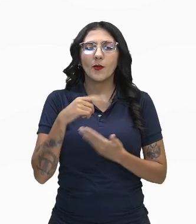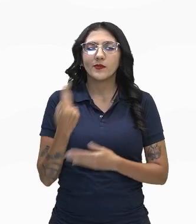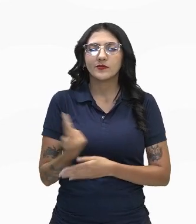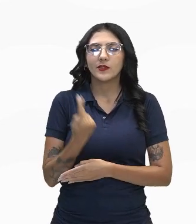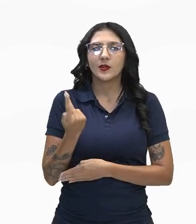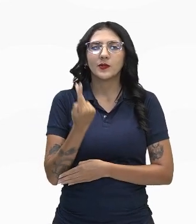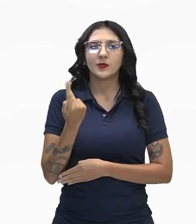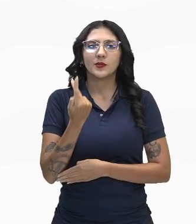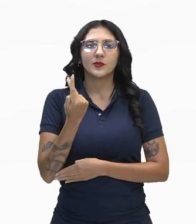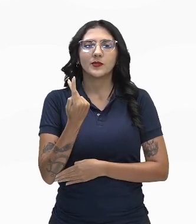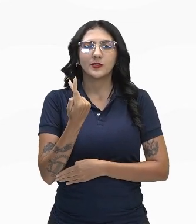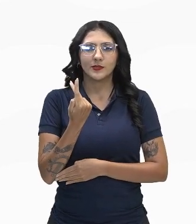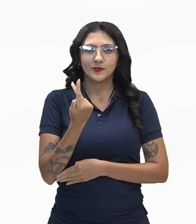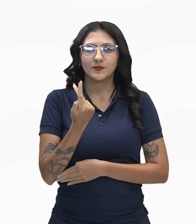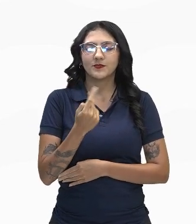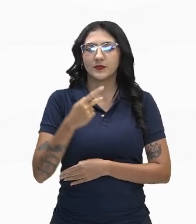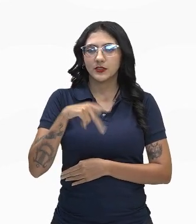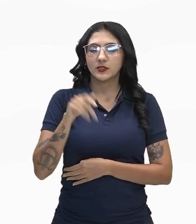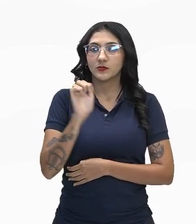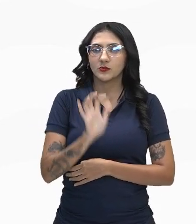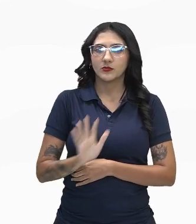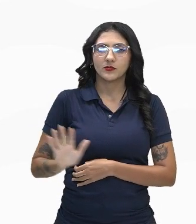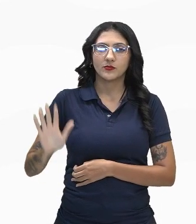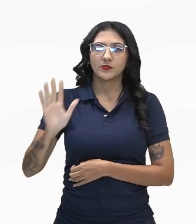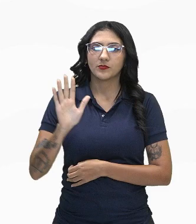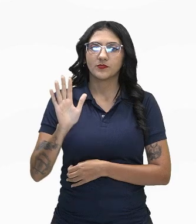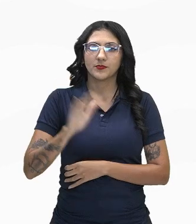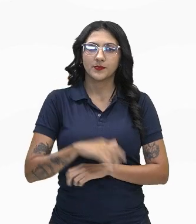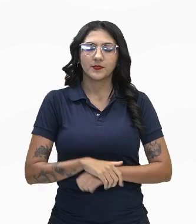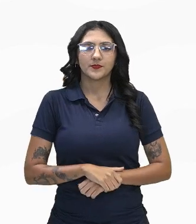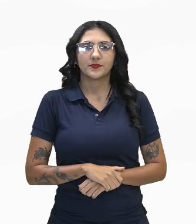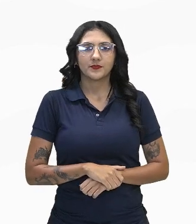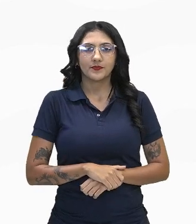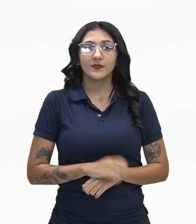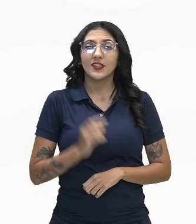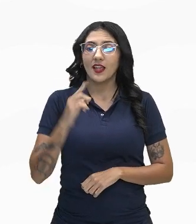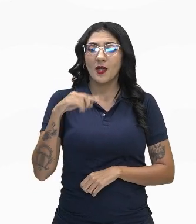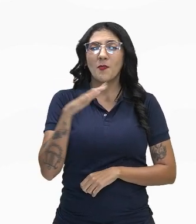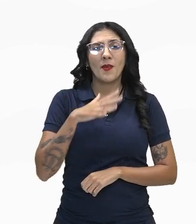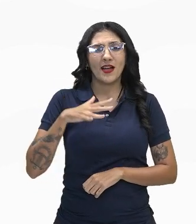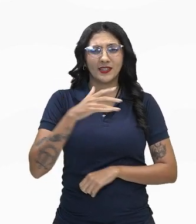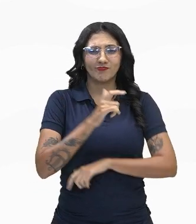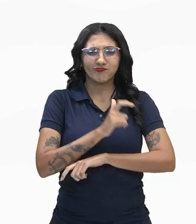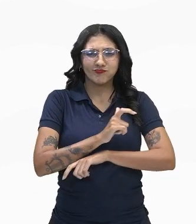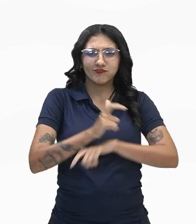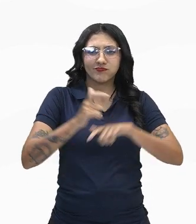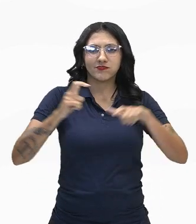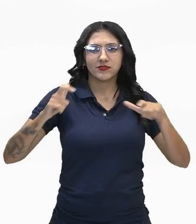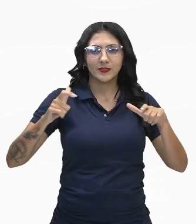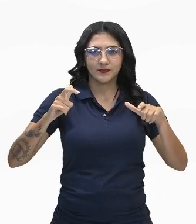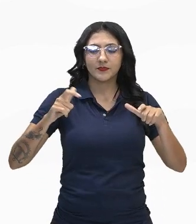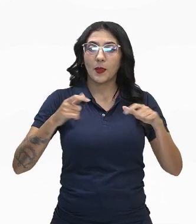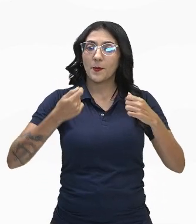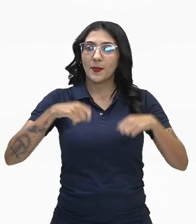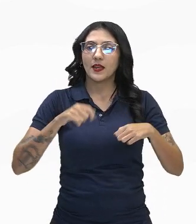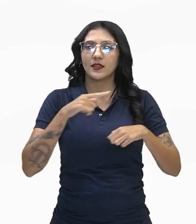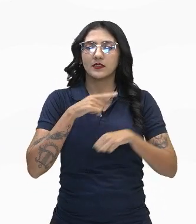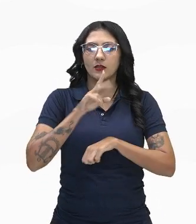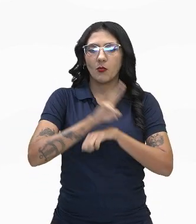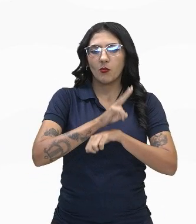de soberania nacional, porque realmente é uma região bem extensa que tem que ser cuidada, né, tem